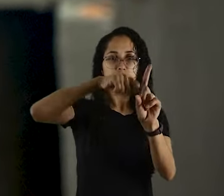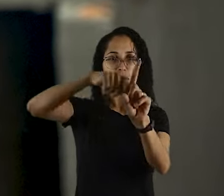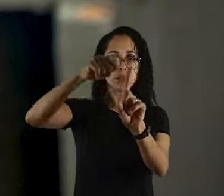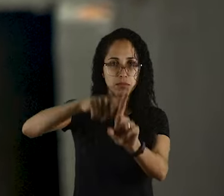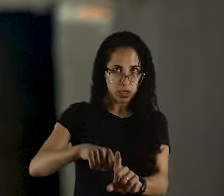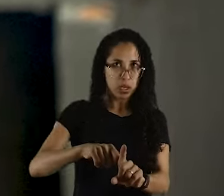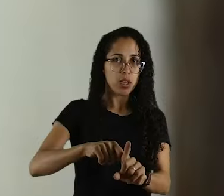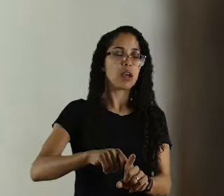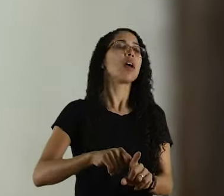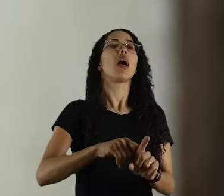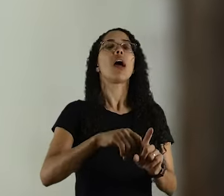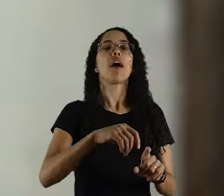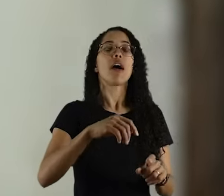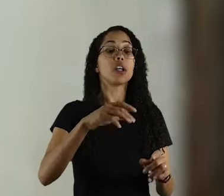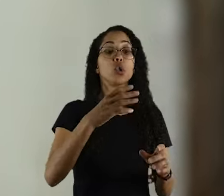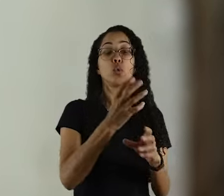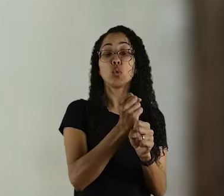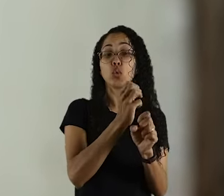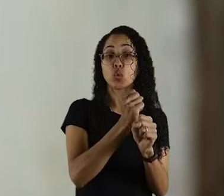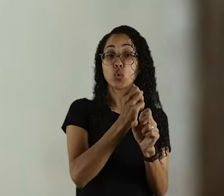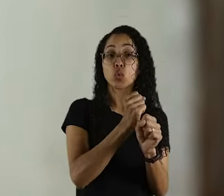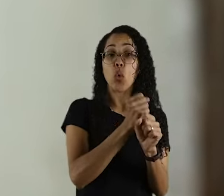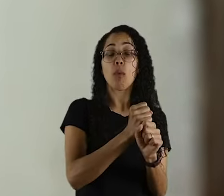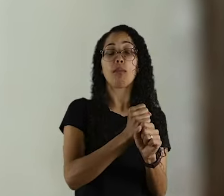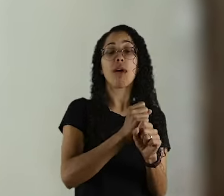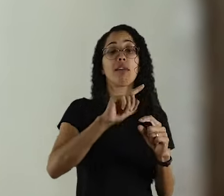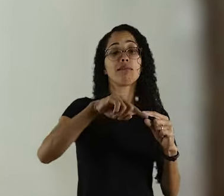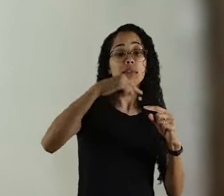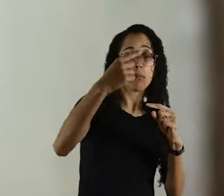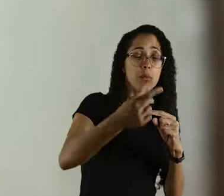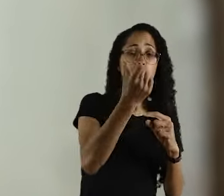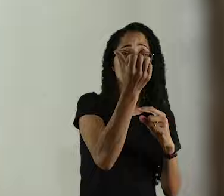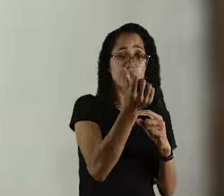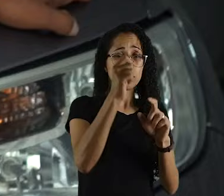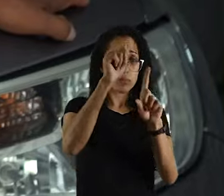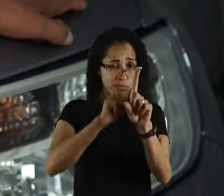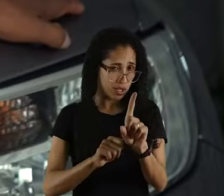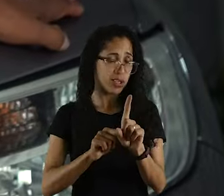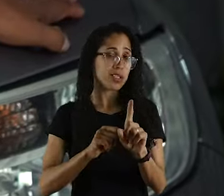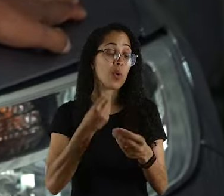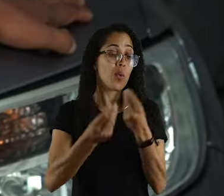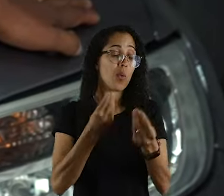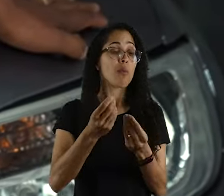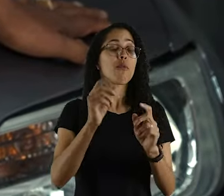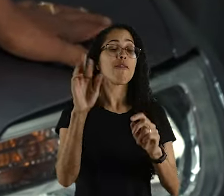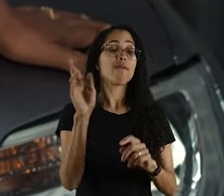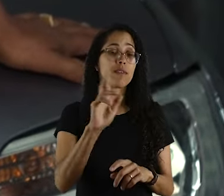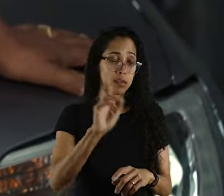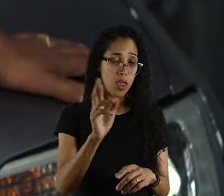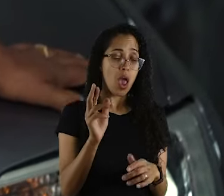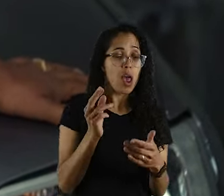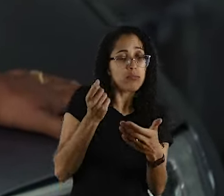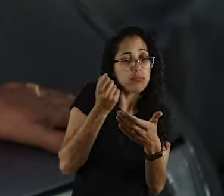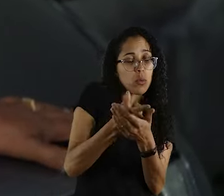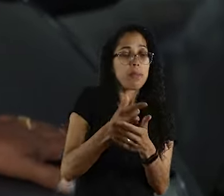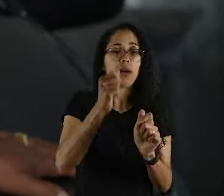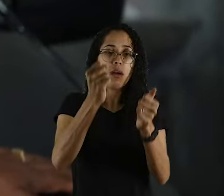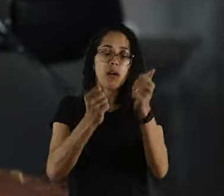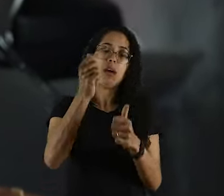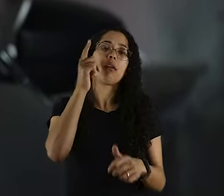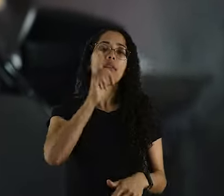um valor tal que eu vou precisar para daqui a 6 meses, daqui a 1 ano. E deu certo. Com isso eu consegui juntar um